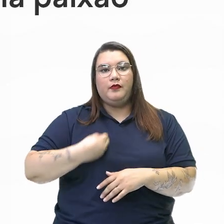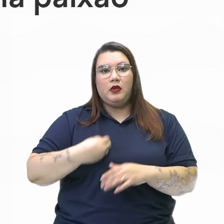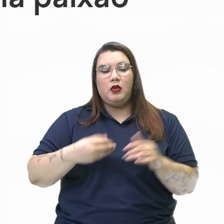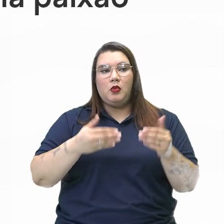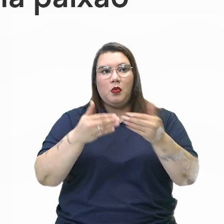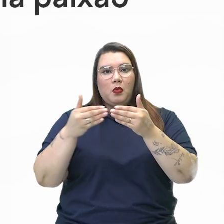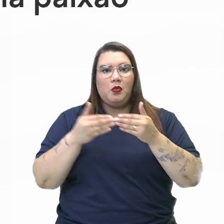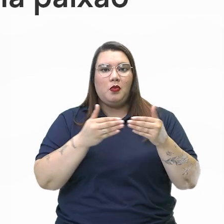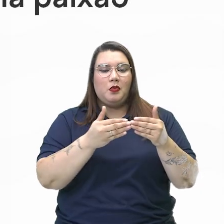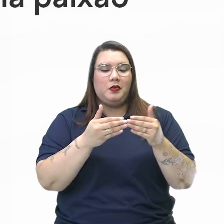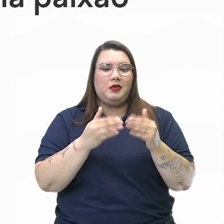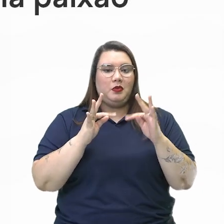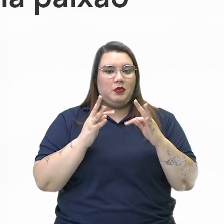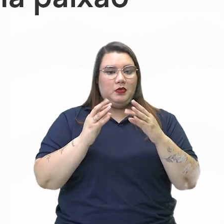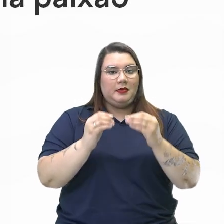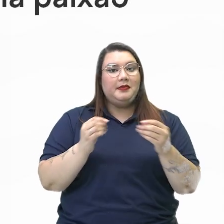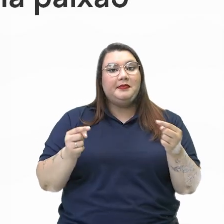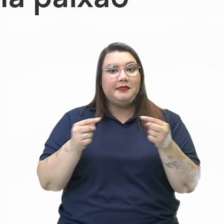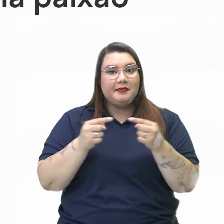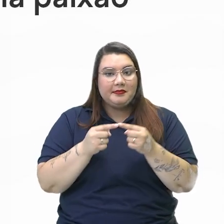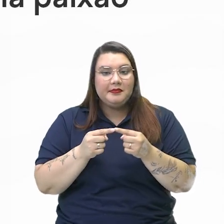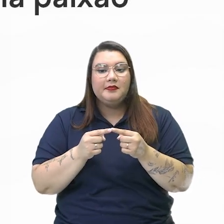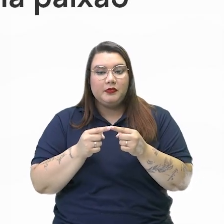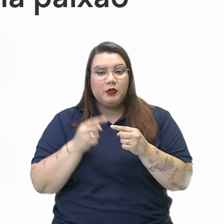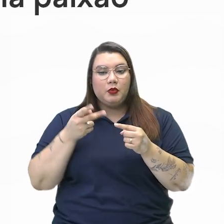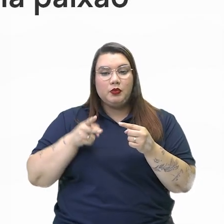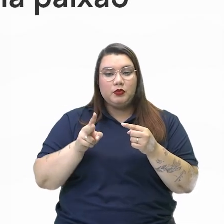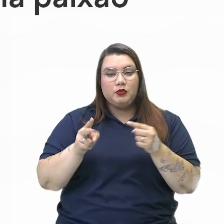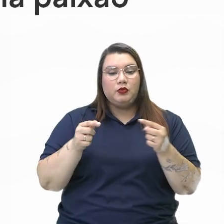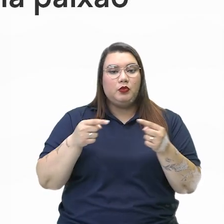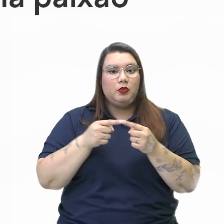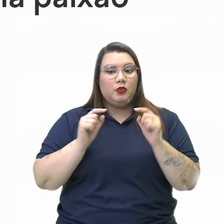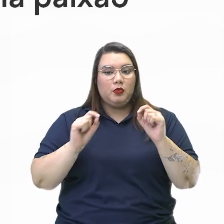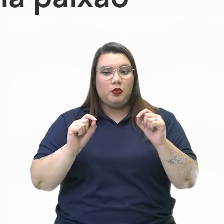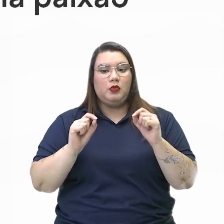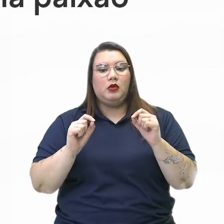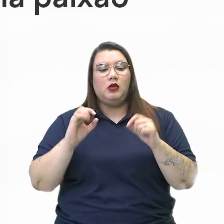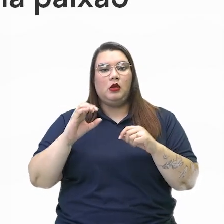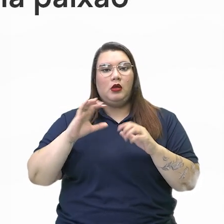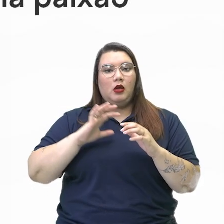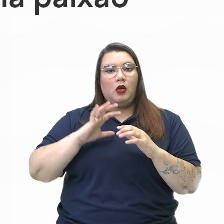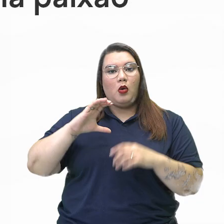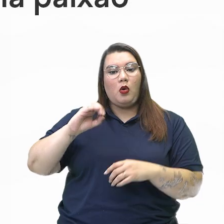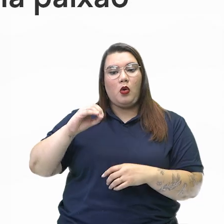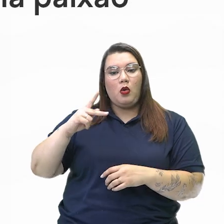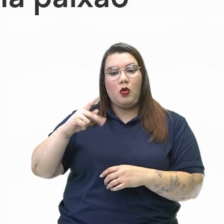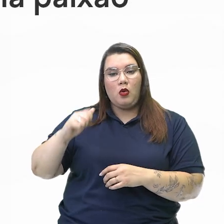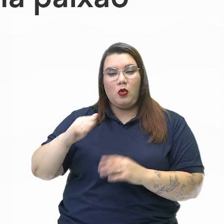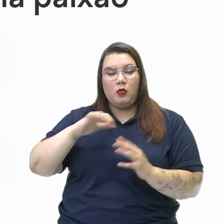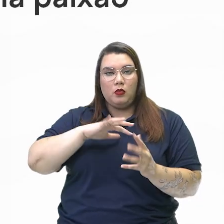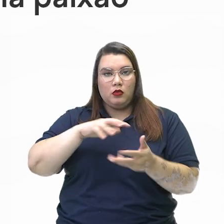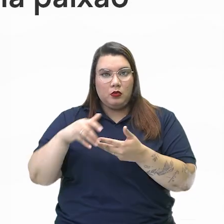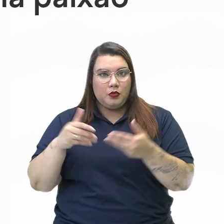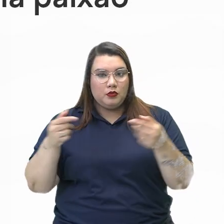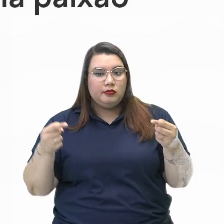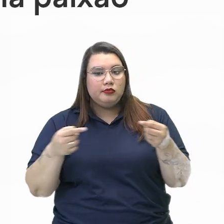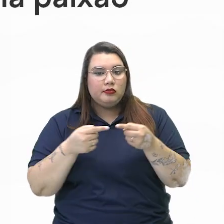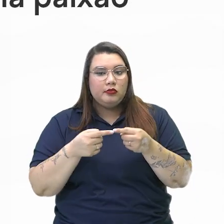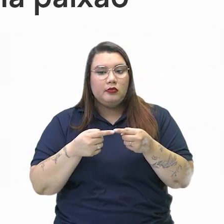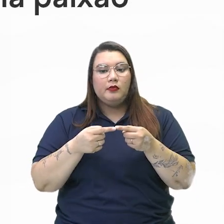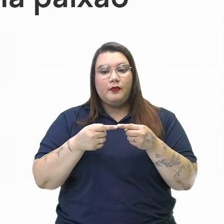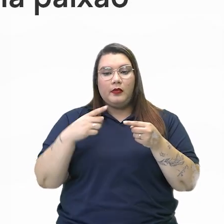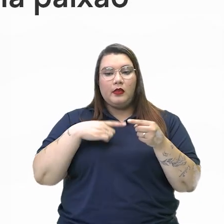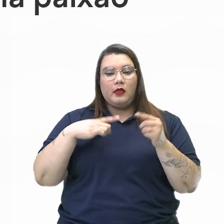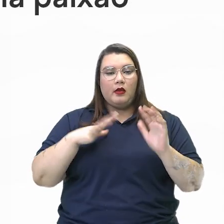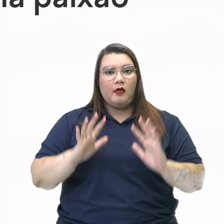Ainda citando o exemplo da Copa do Mundo, né? Não existe só, obviamente, a Copa do Mundo como evento esportivo de